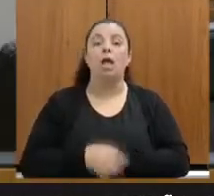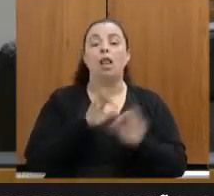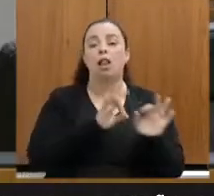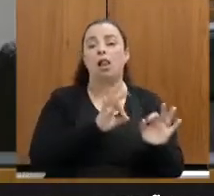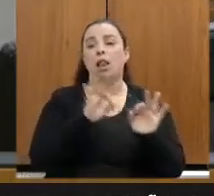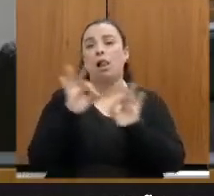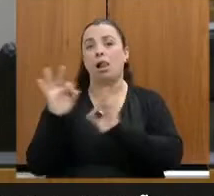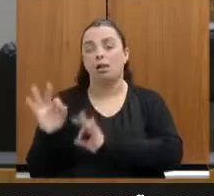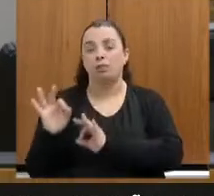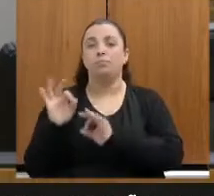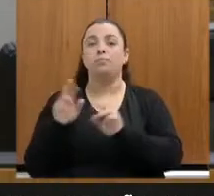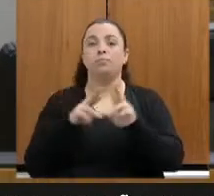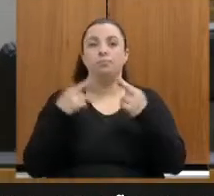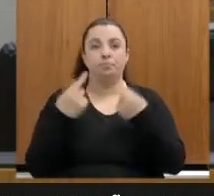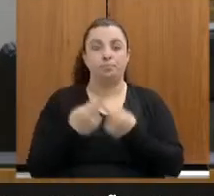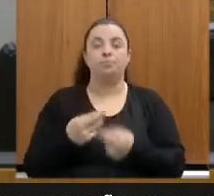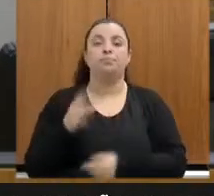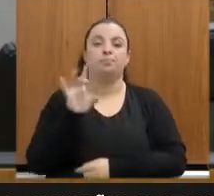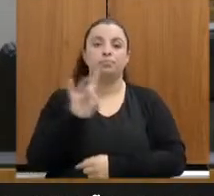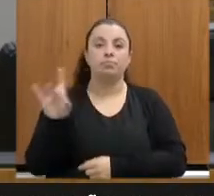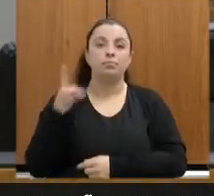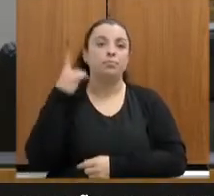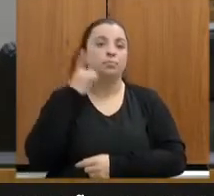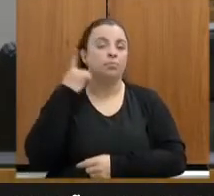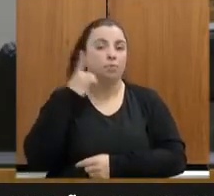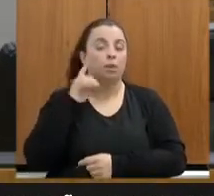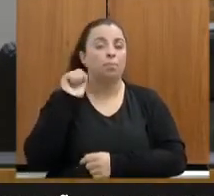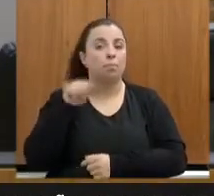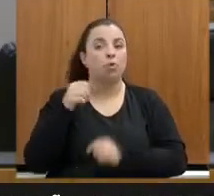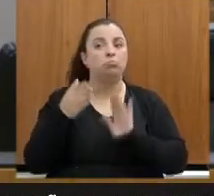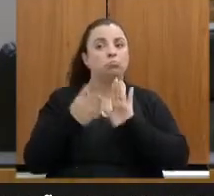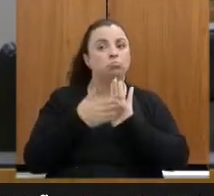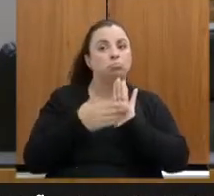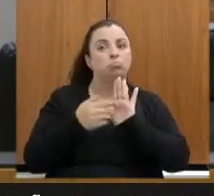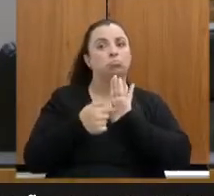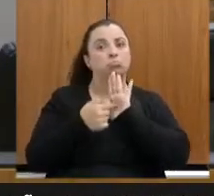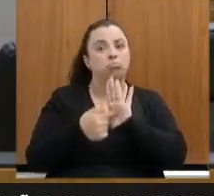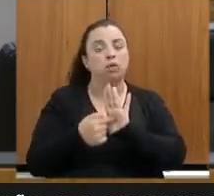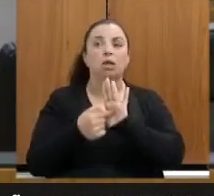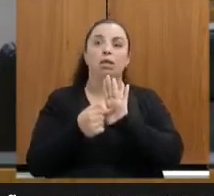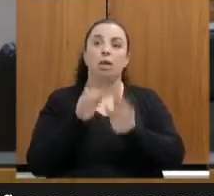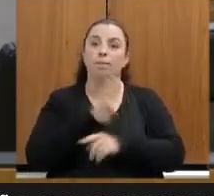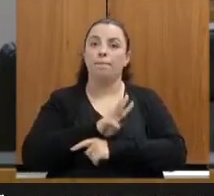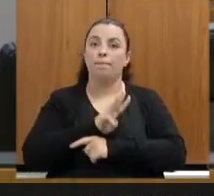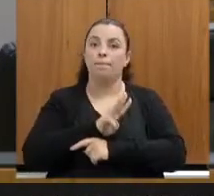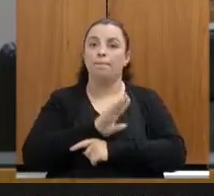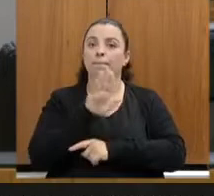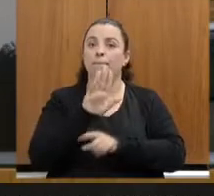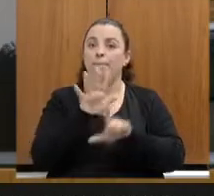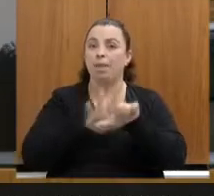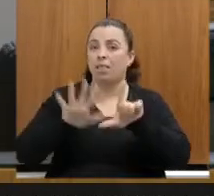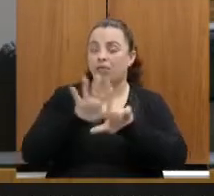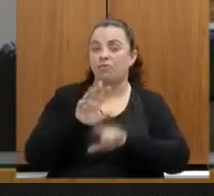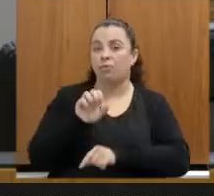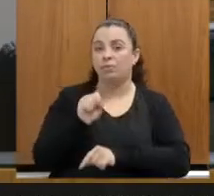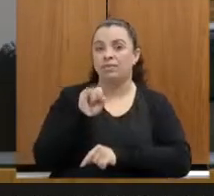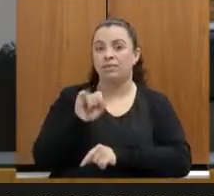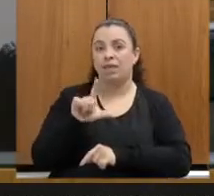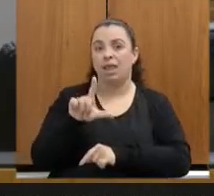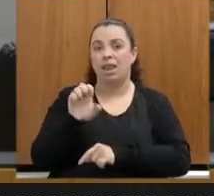deputados os deputados poderão apresentar através da plataforma exceleds o pessoalmente requerimentos contendo